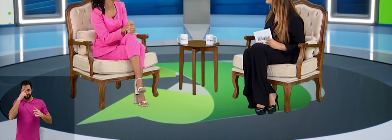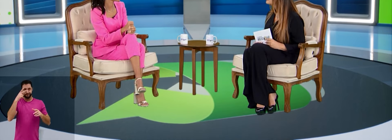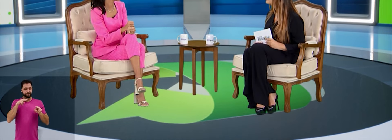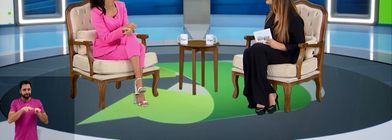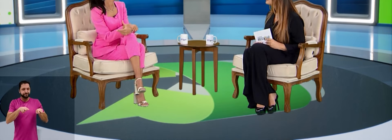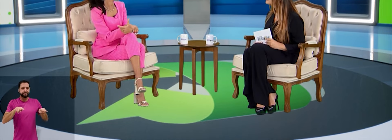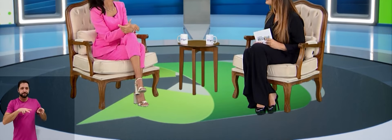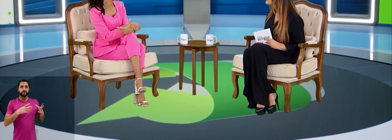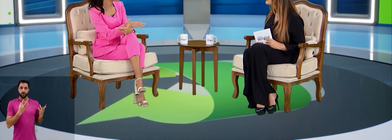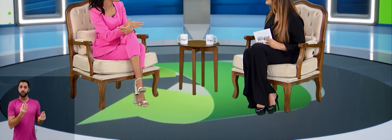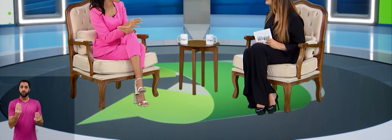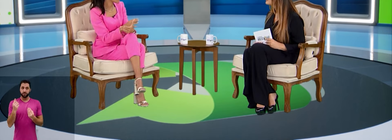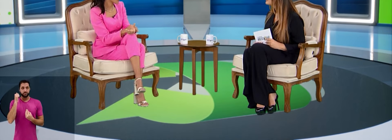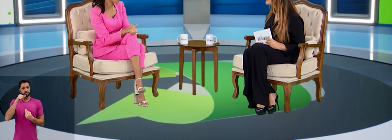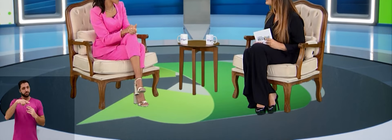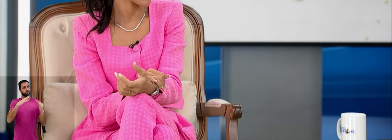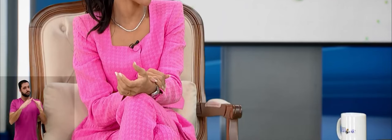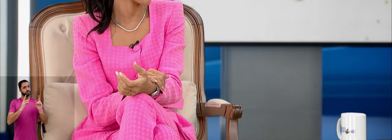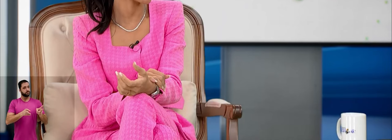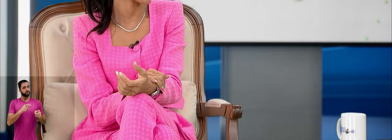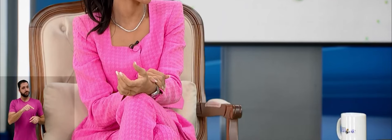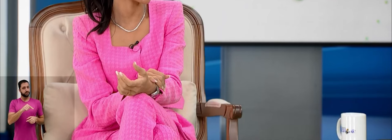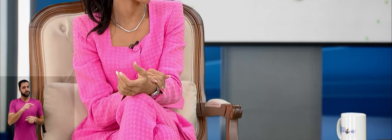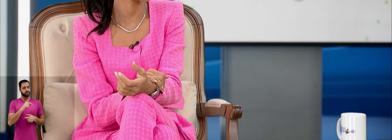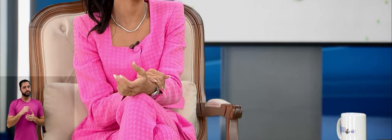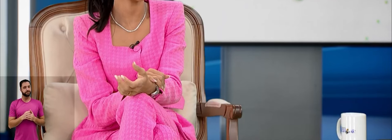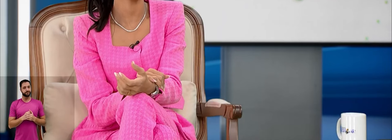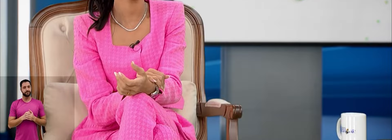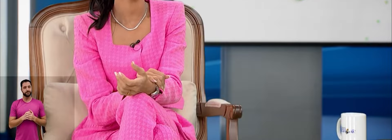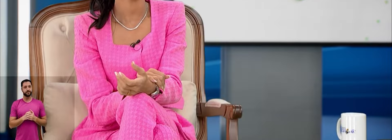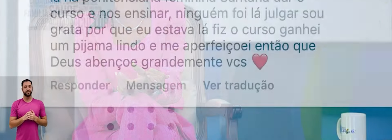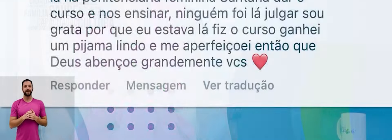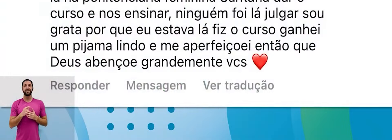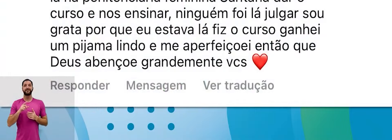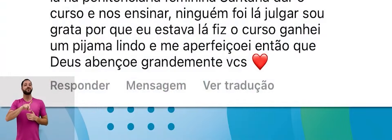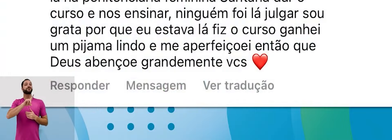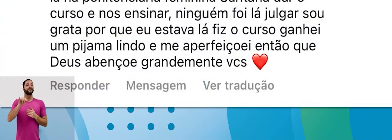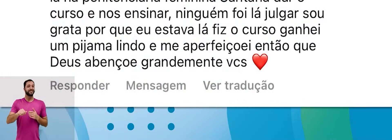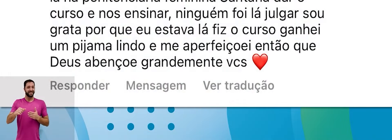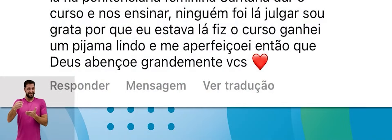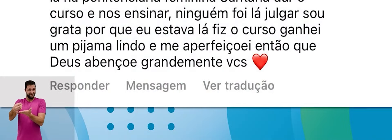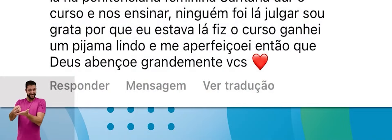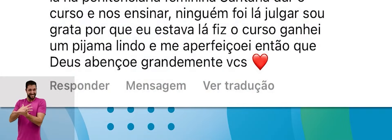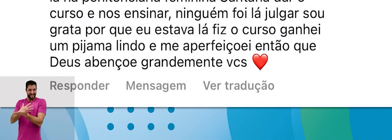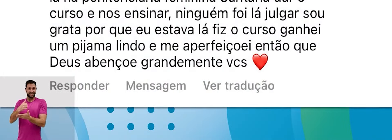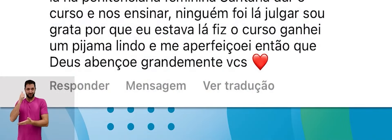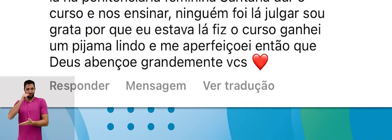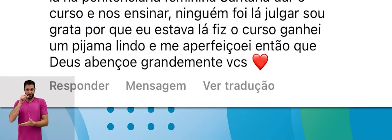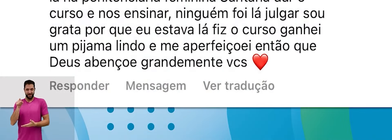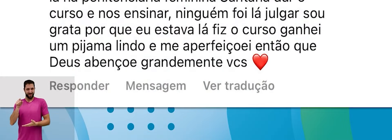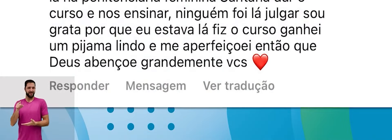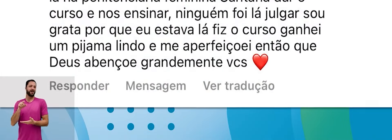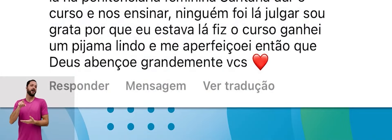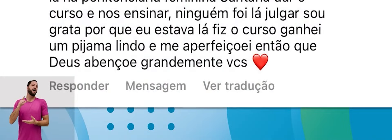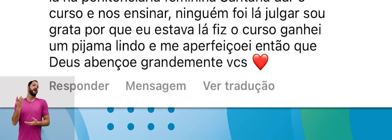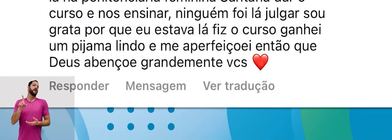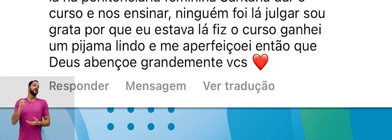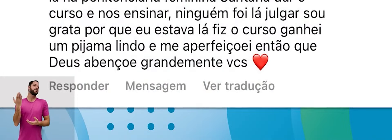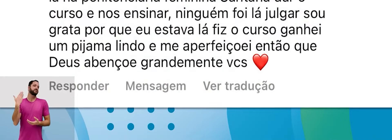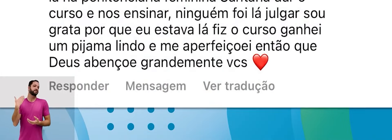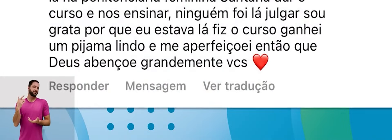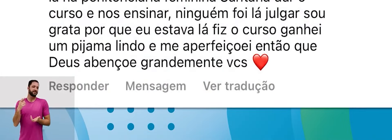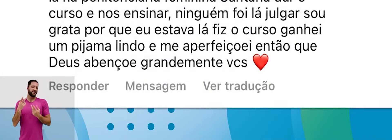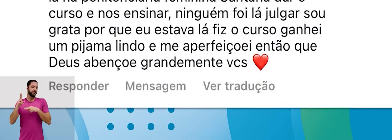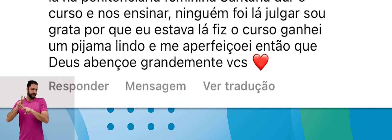abrigo. Então tem muitas mulheres na Casa da Mulher Brasileira também. E esses dias até recebi uma mensagem. Ela foi